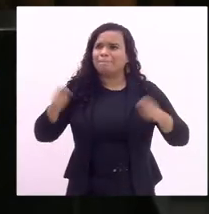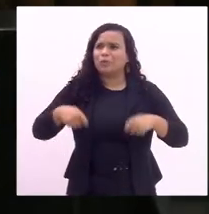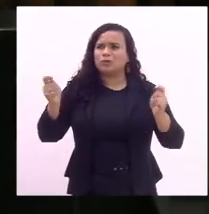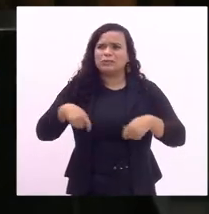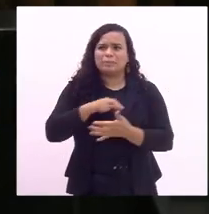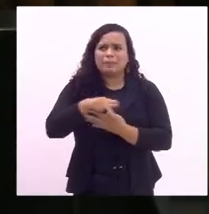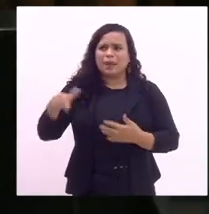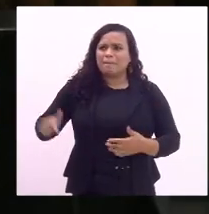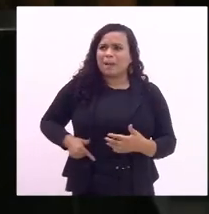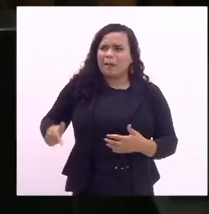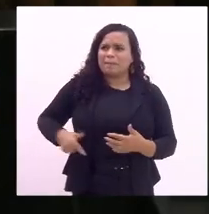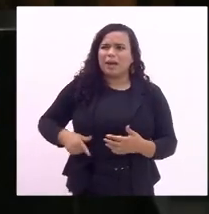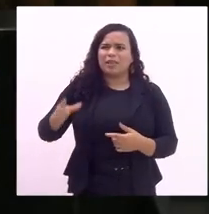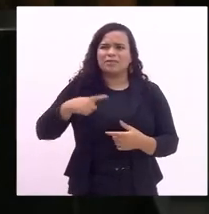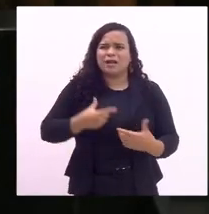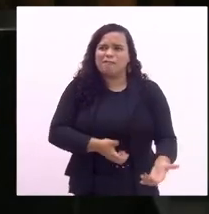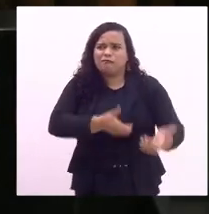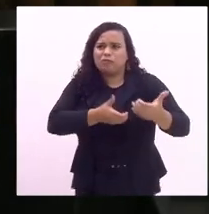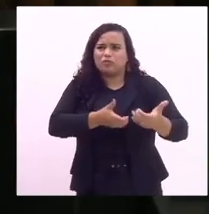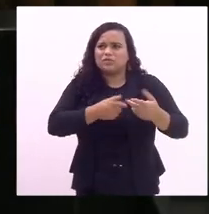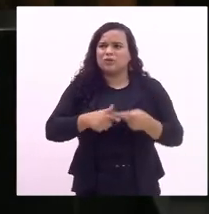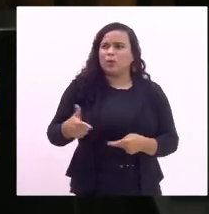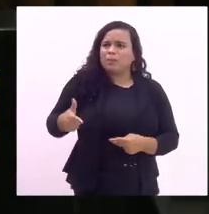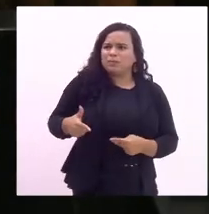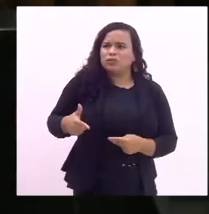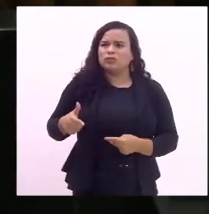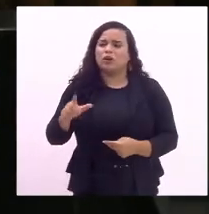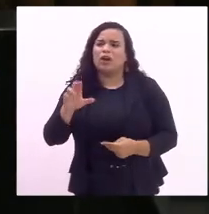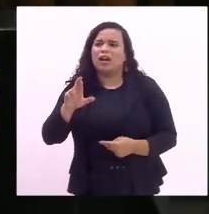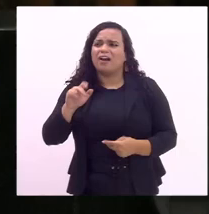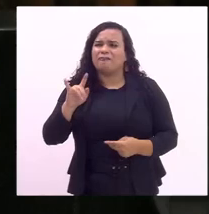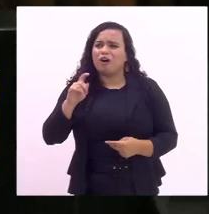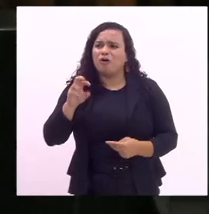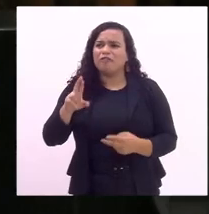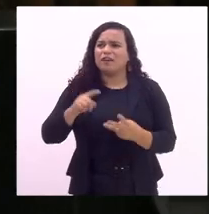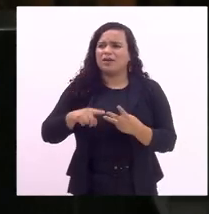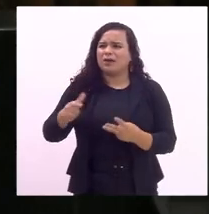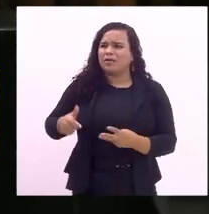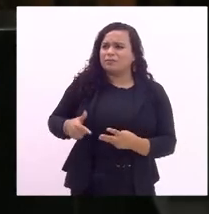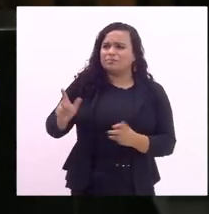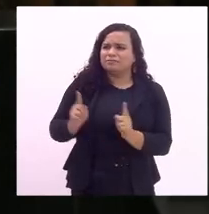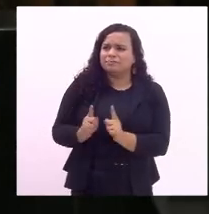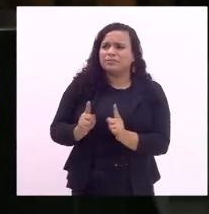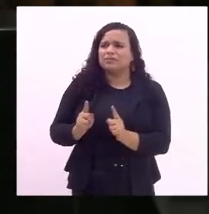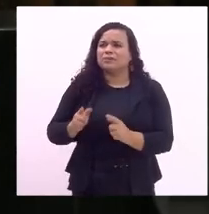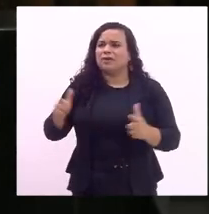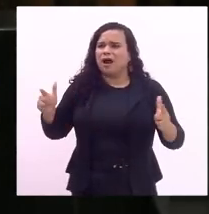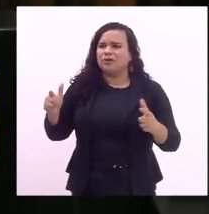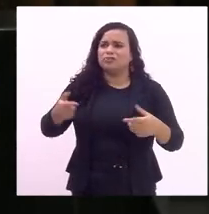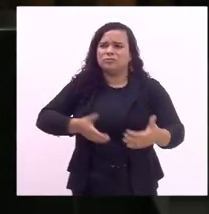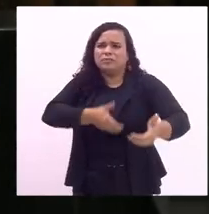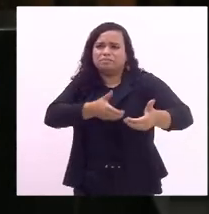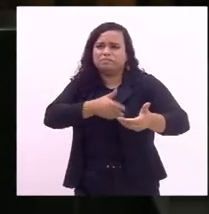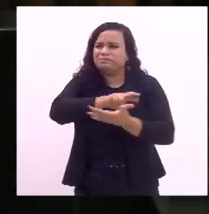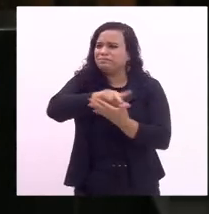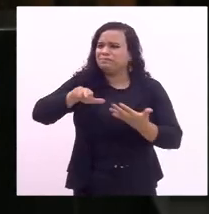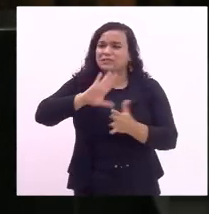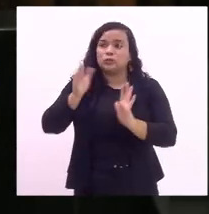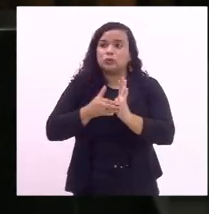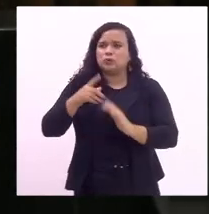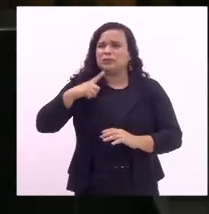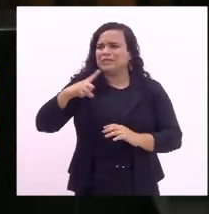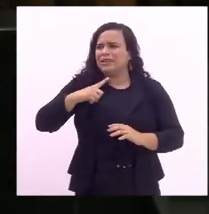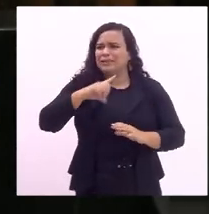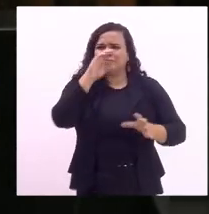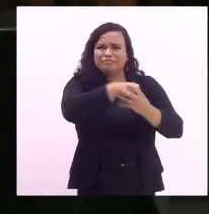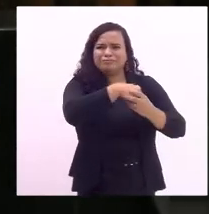de armamento. Tem fuzil, tem pistola, tem revólver, tenho tudo. Aliás, deputada, se a